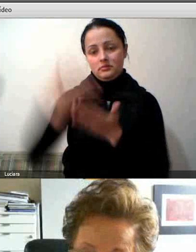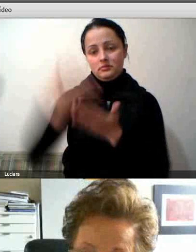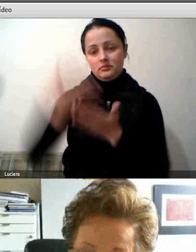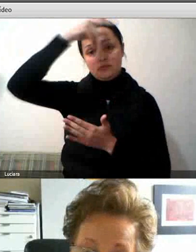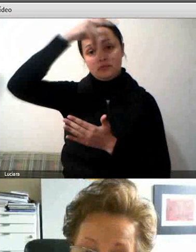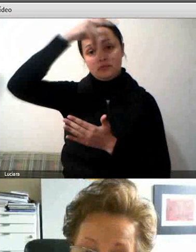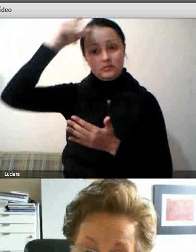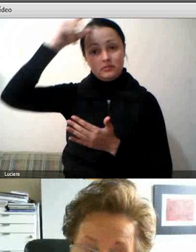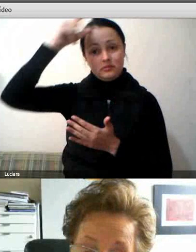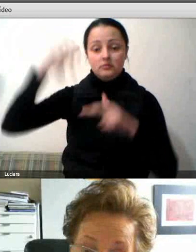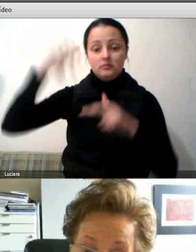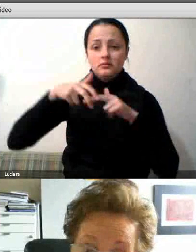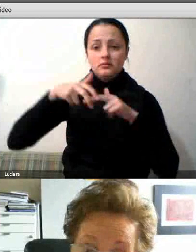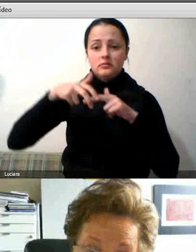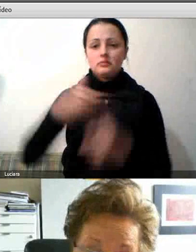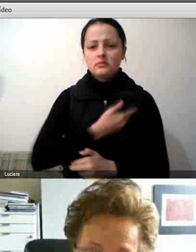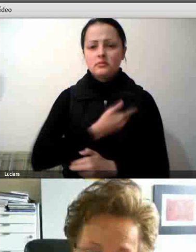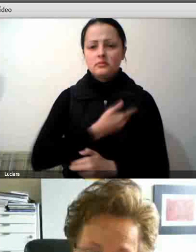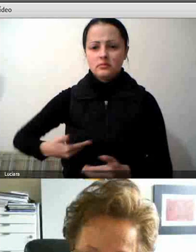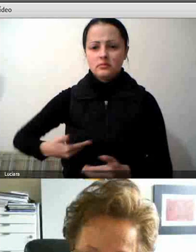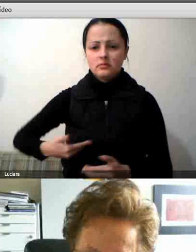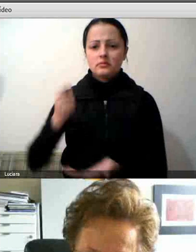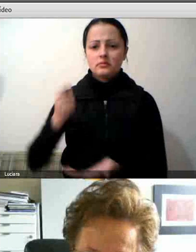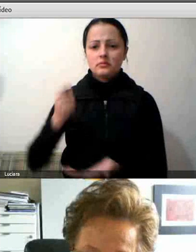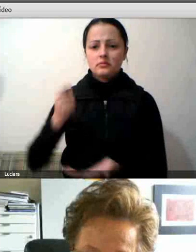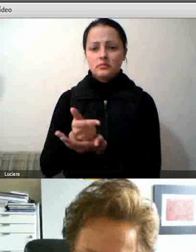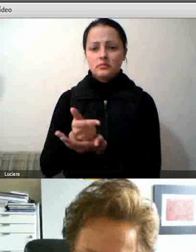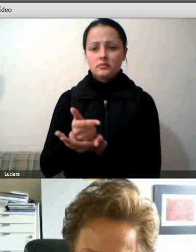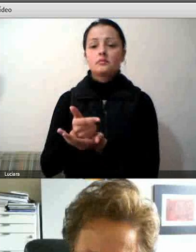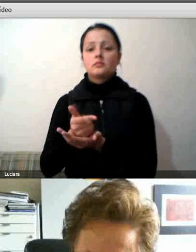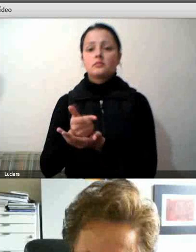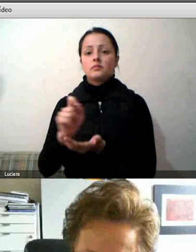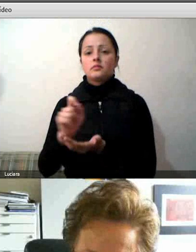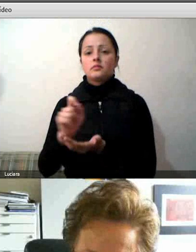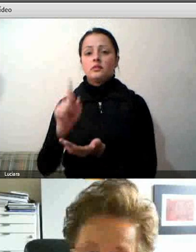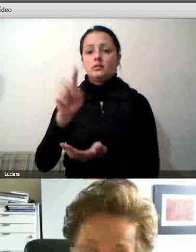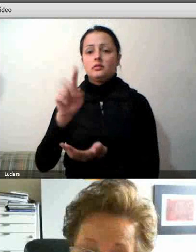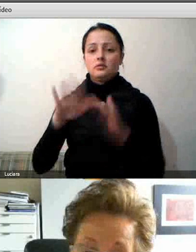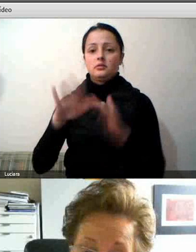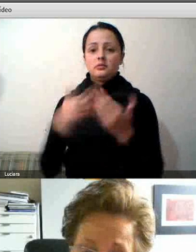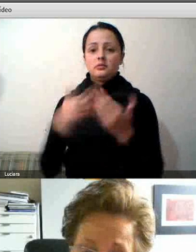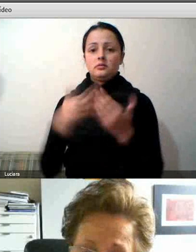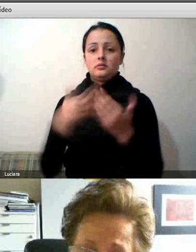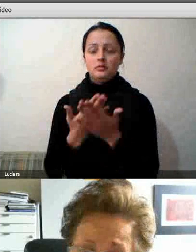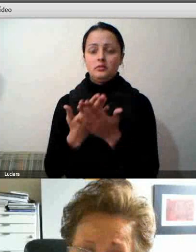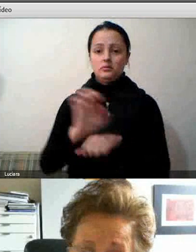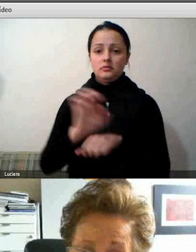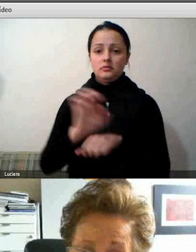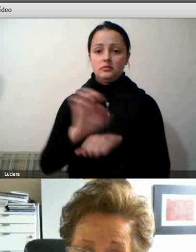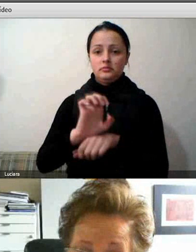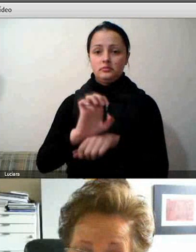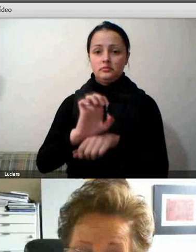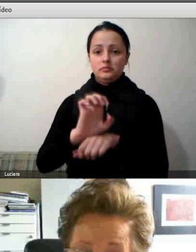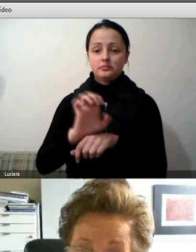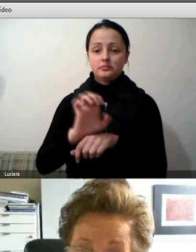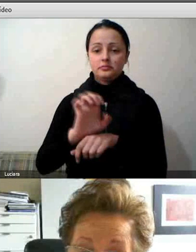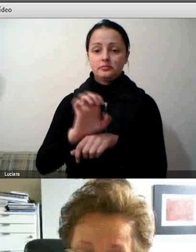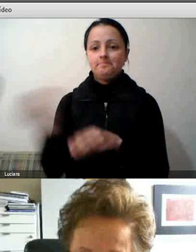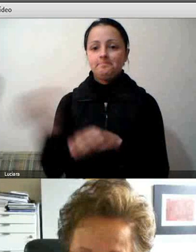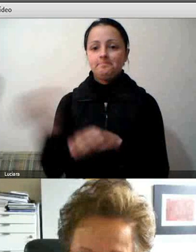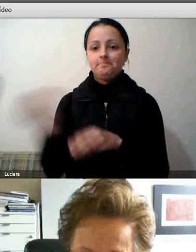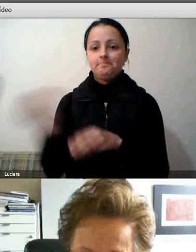comprando para as 15 escolas estaduais de Bagé. Como é que nós vamos dar conta da